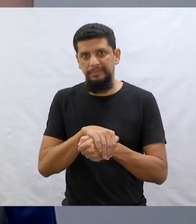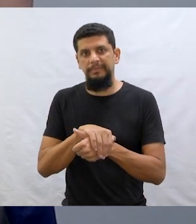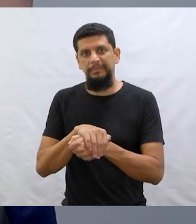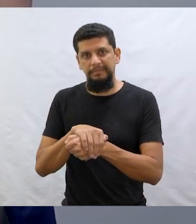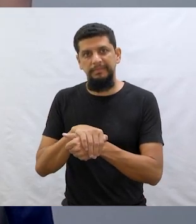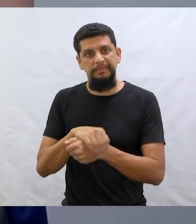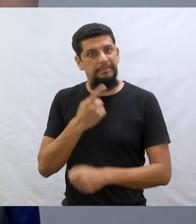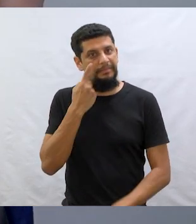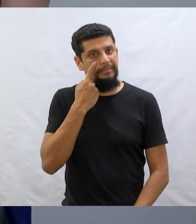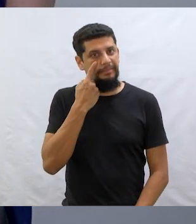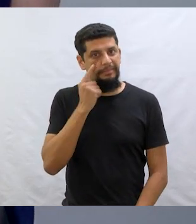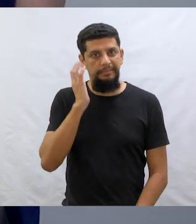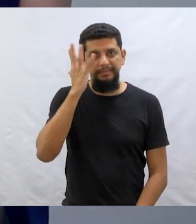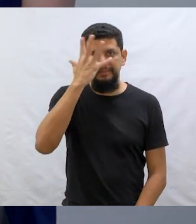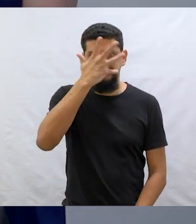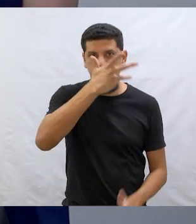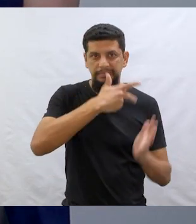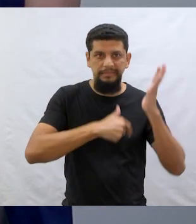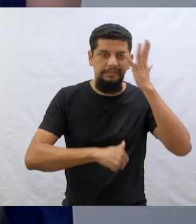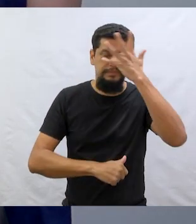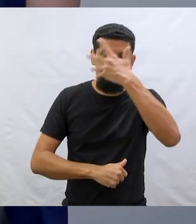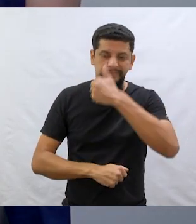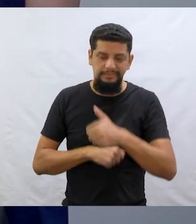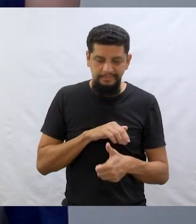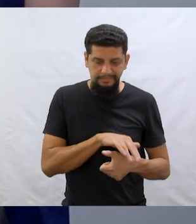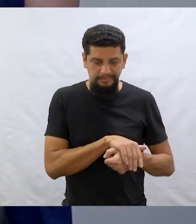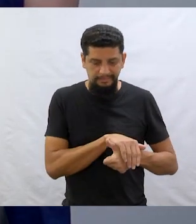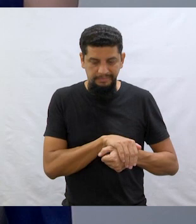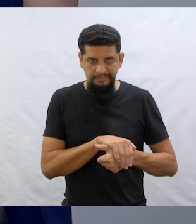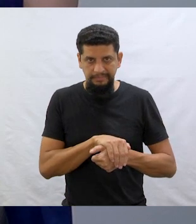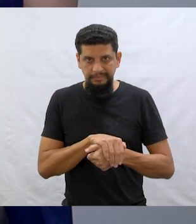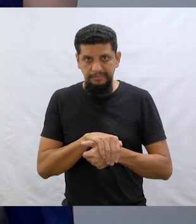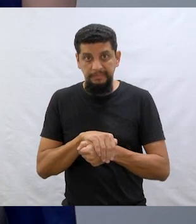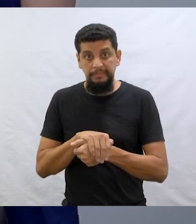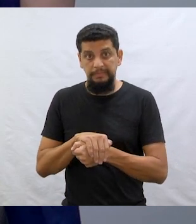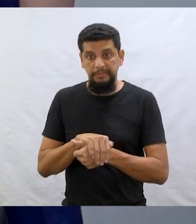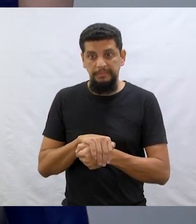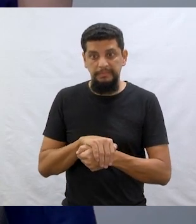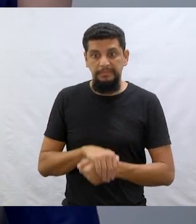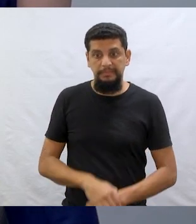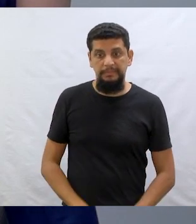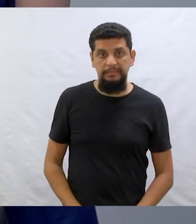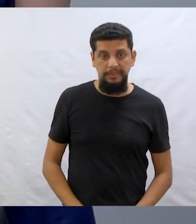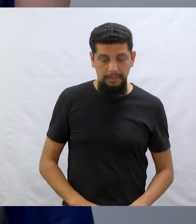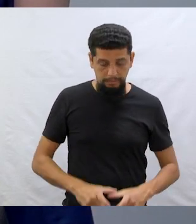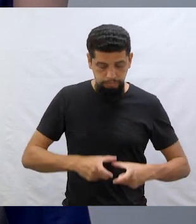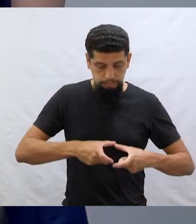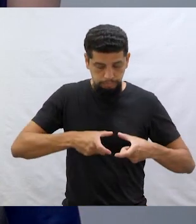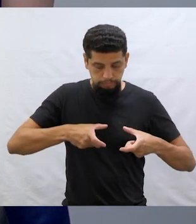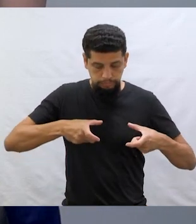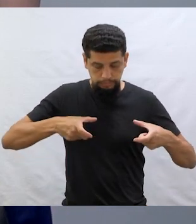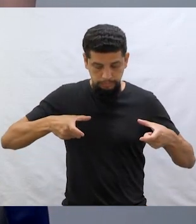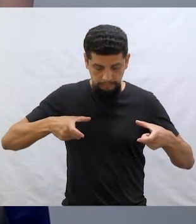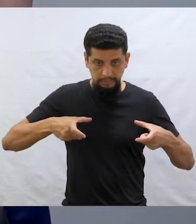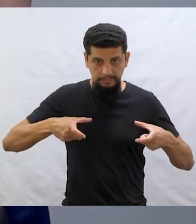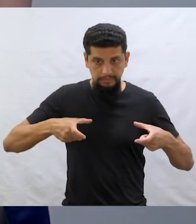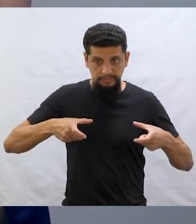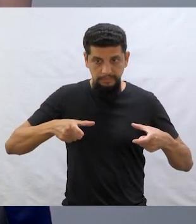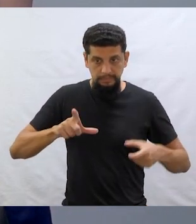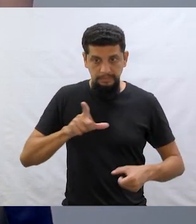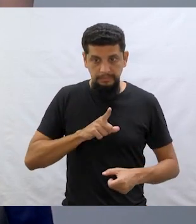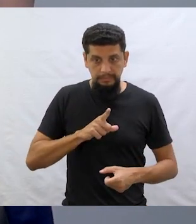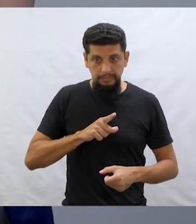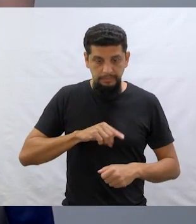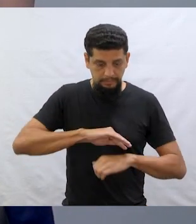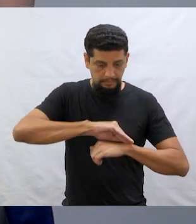tartaruga! Olha que linda esta tartaruga! Ela é grande, ela tem